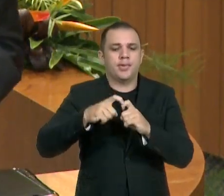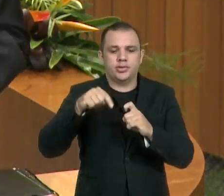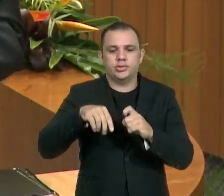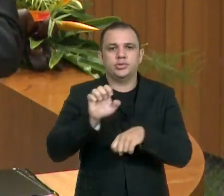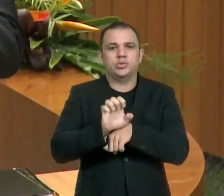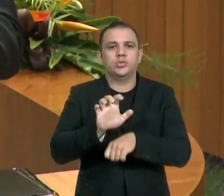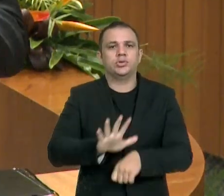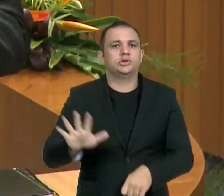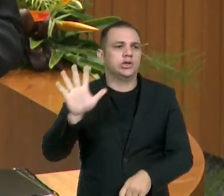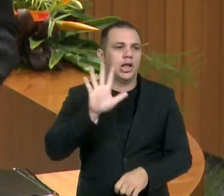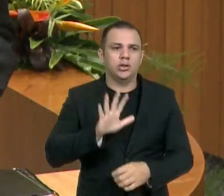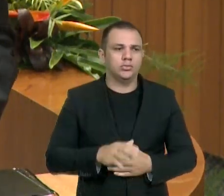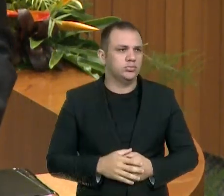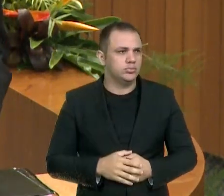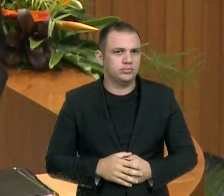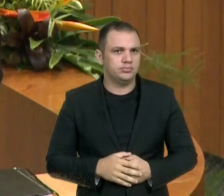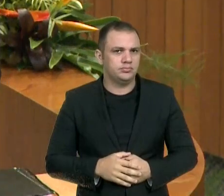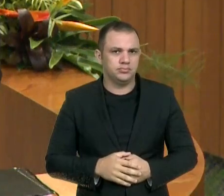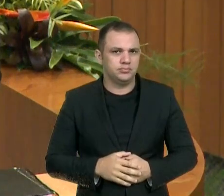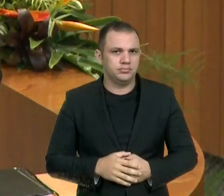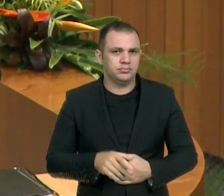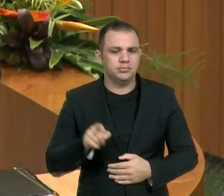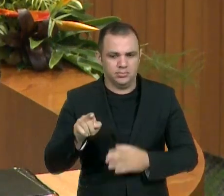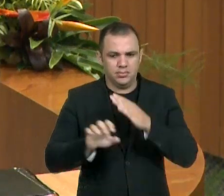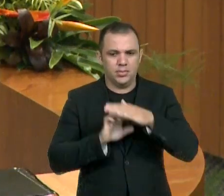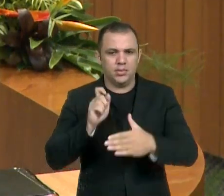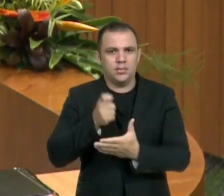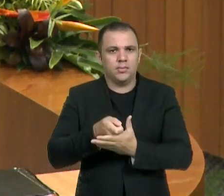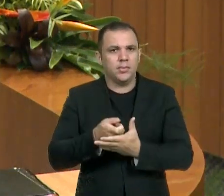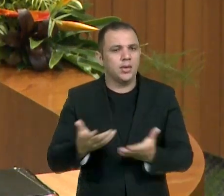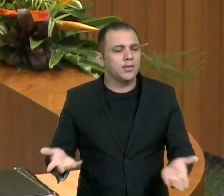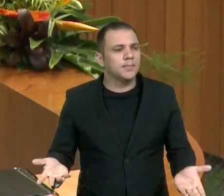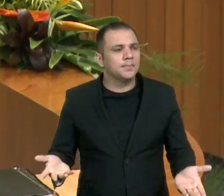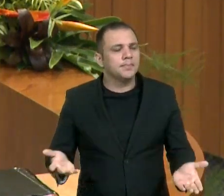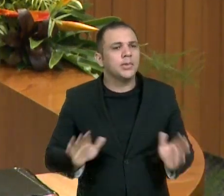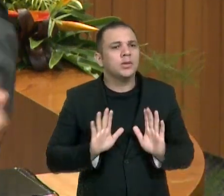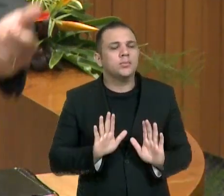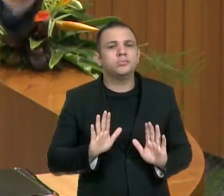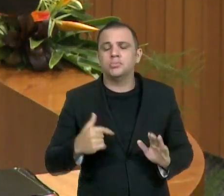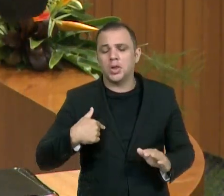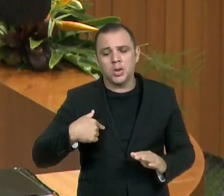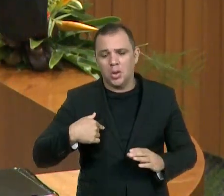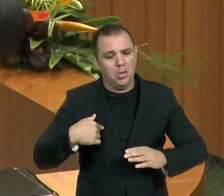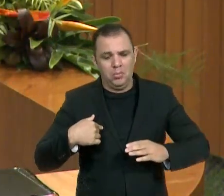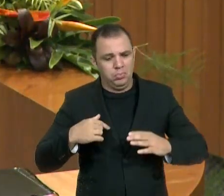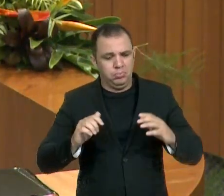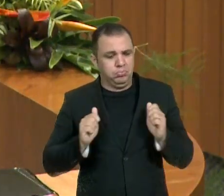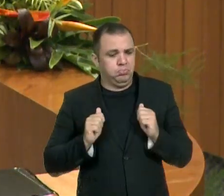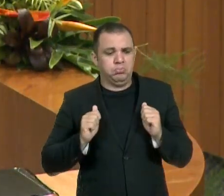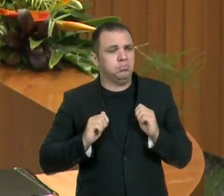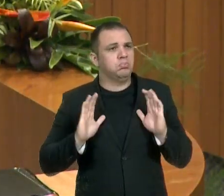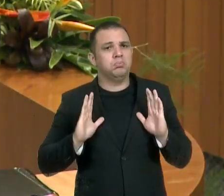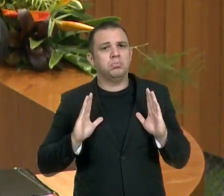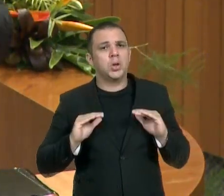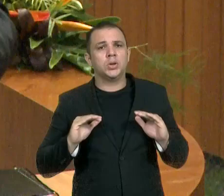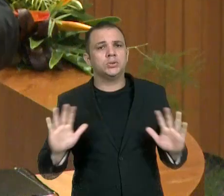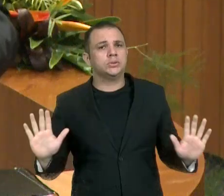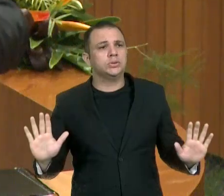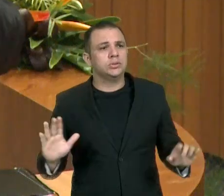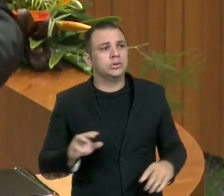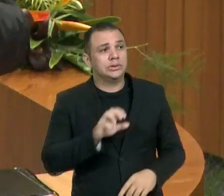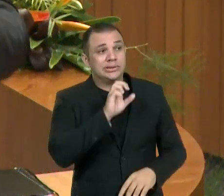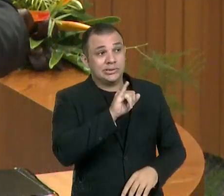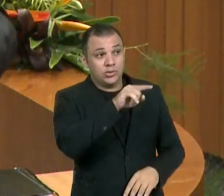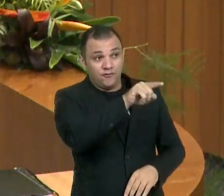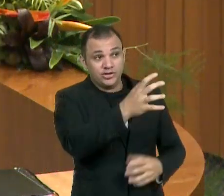Para concluir. Então, assim, tranquilidade total. Vem com teu estilingue, que eu vou te devolver